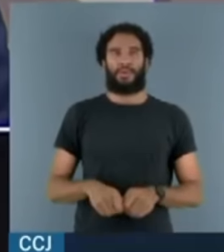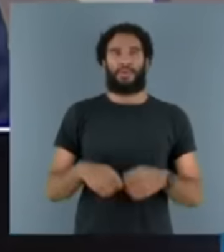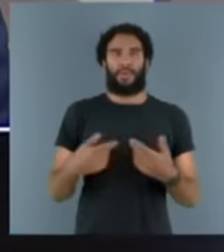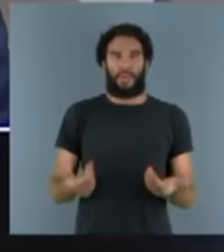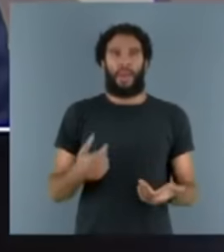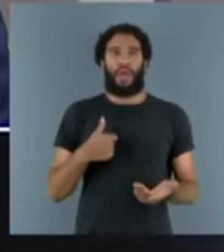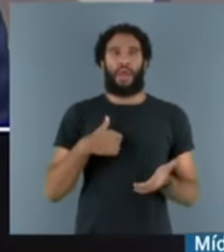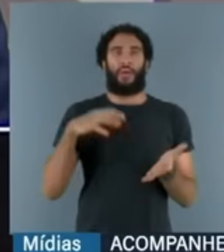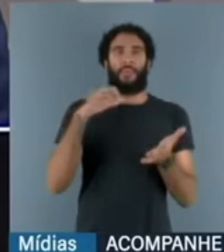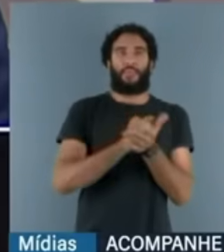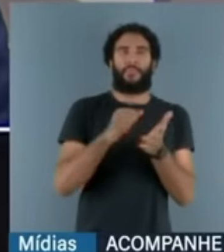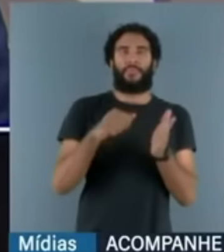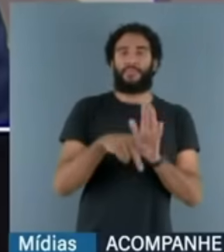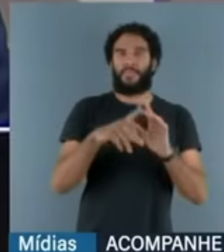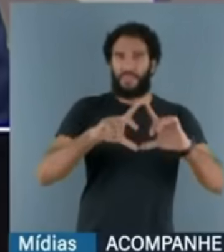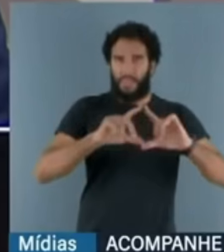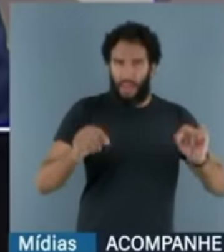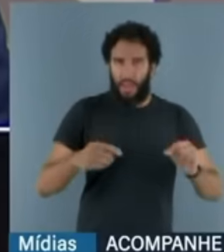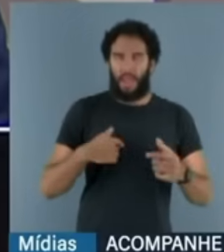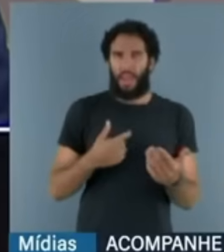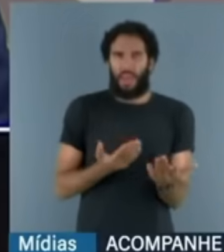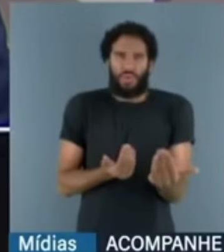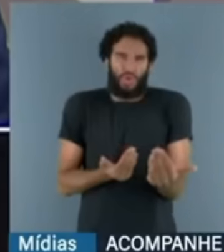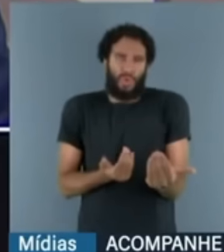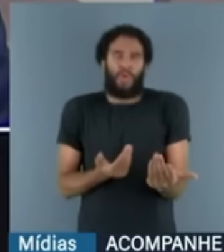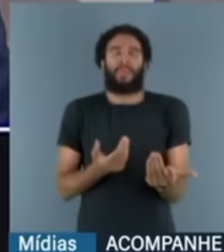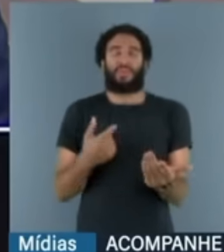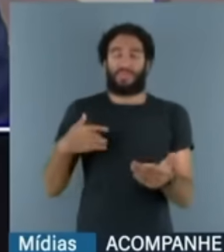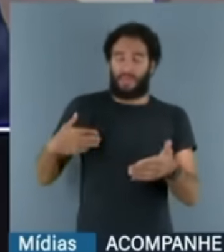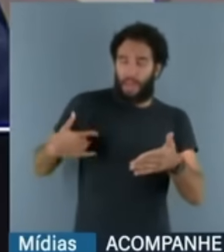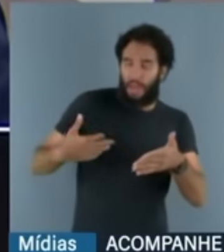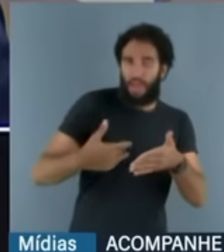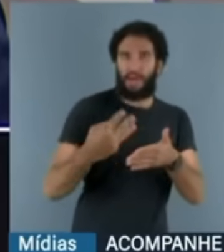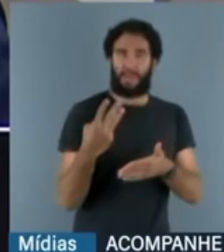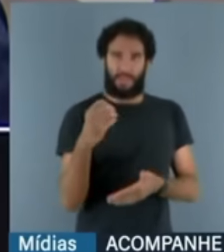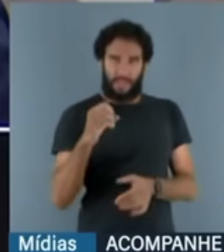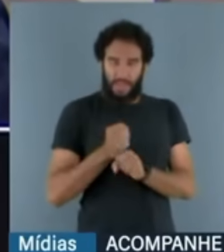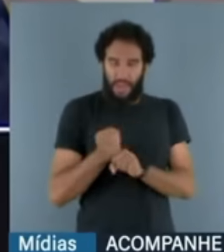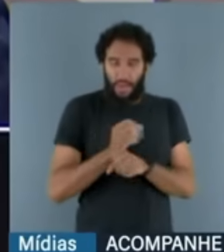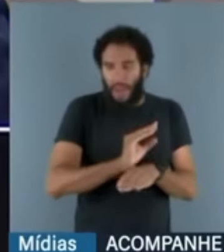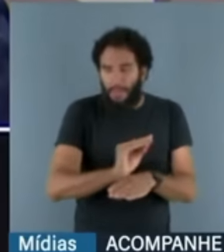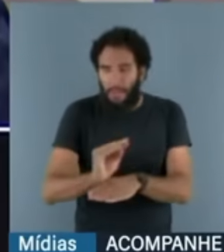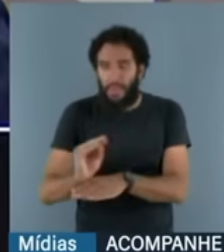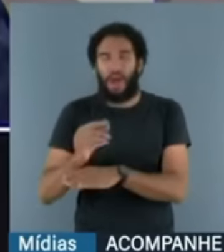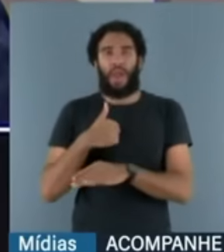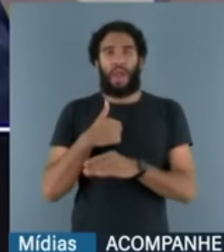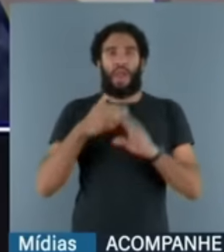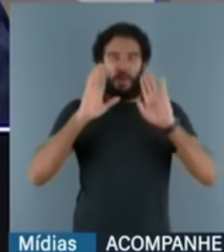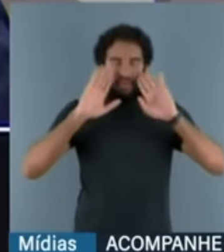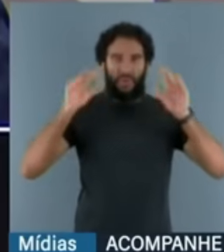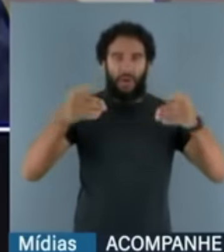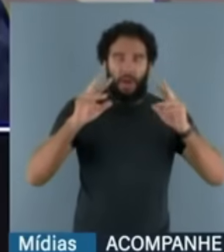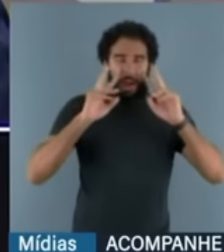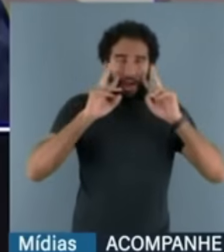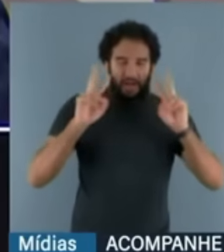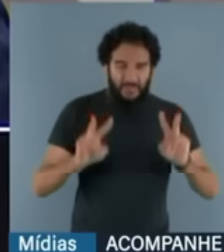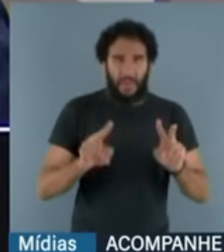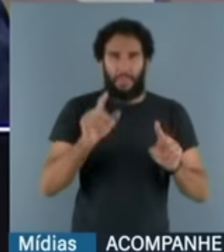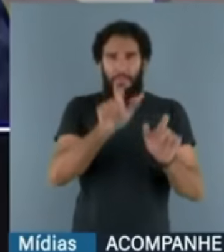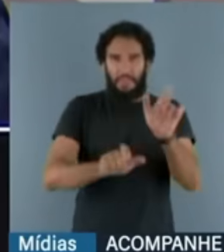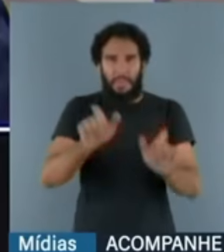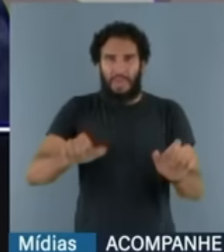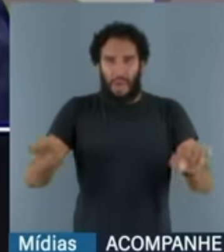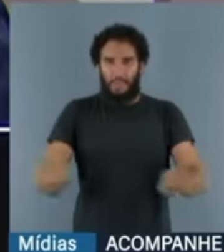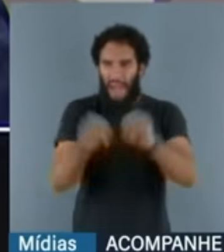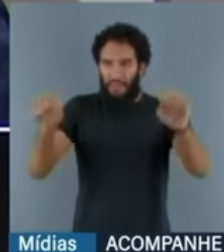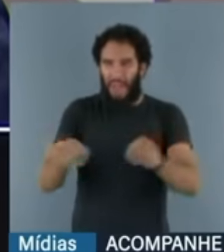da jovem por estar zelando diuturnamente há mais de 30 anos pela minha cidade, fiquei consternado ao ver vândalos, verdadeiros terroristas